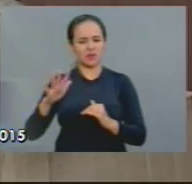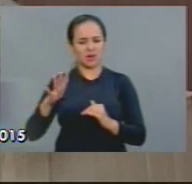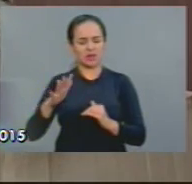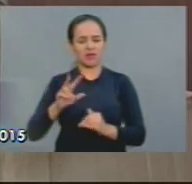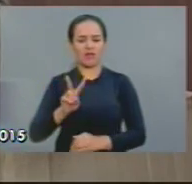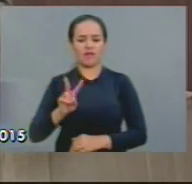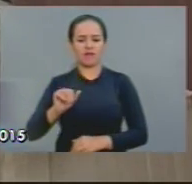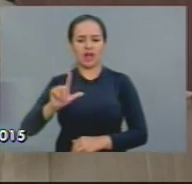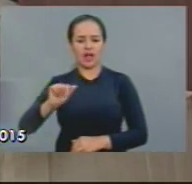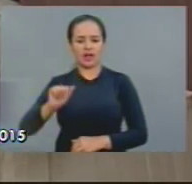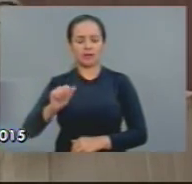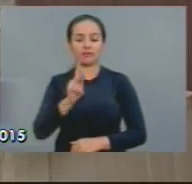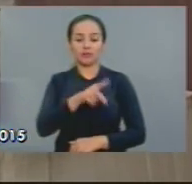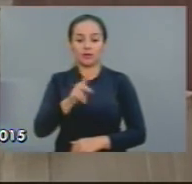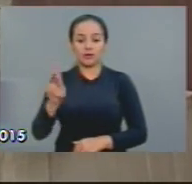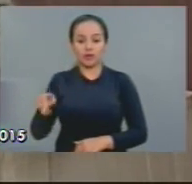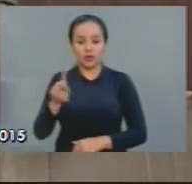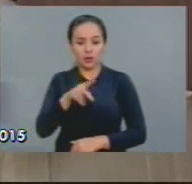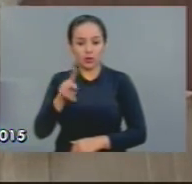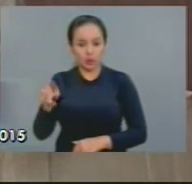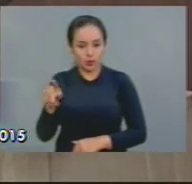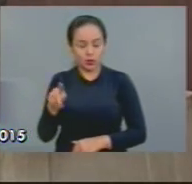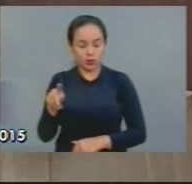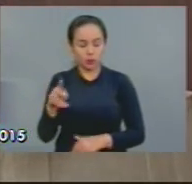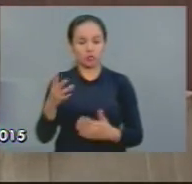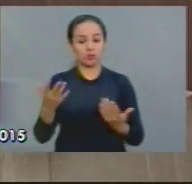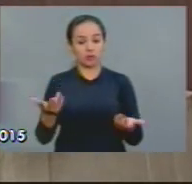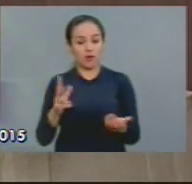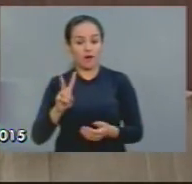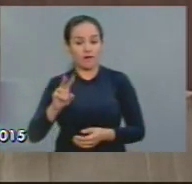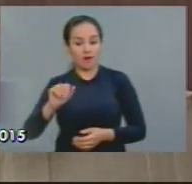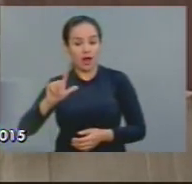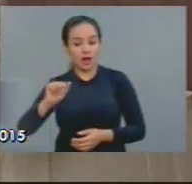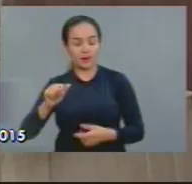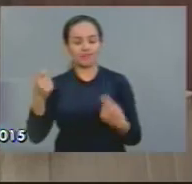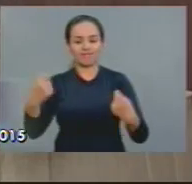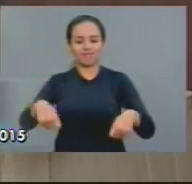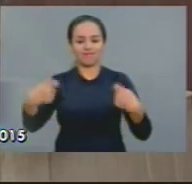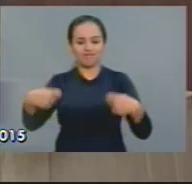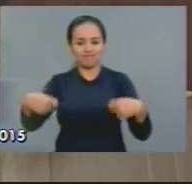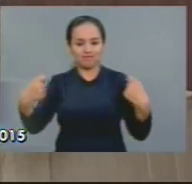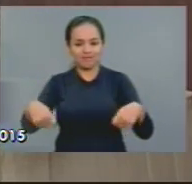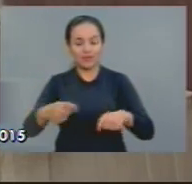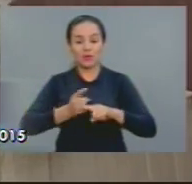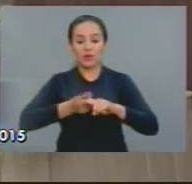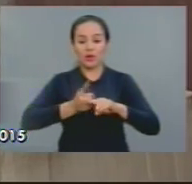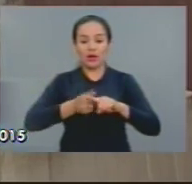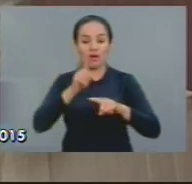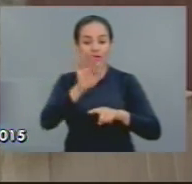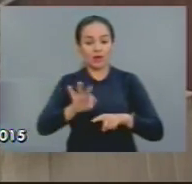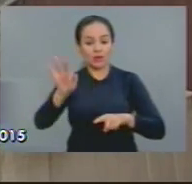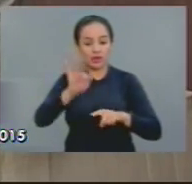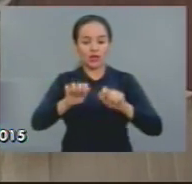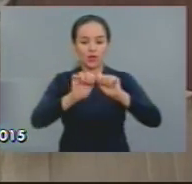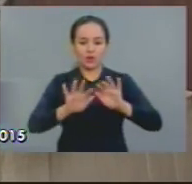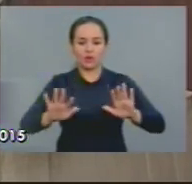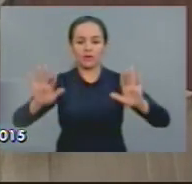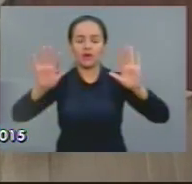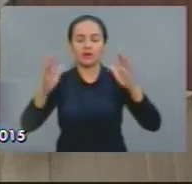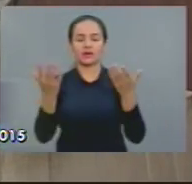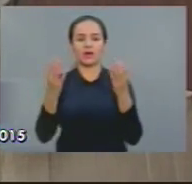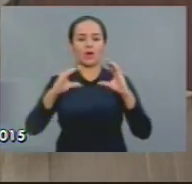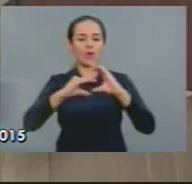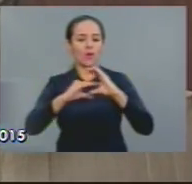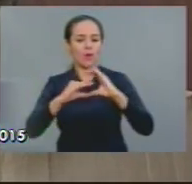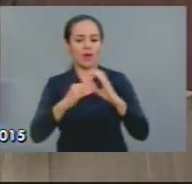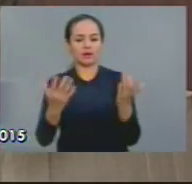vagas de professores em aberto. As universidades estavam por parar, disciplinas sem professor, cursos inteiros